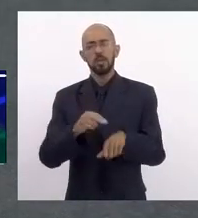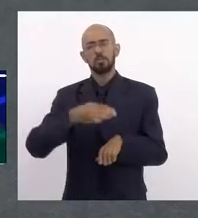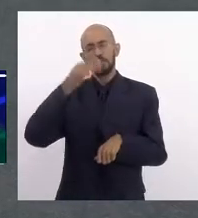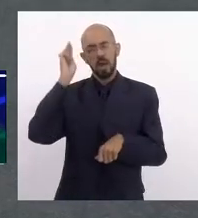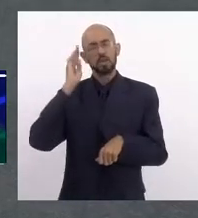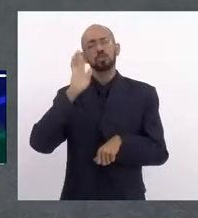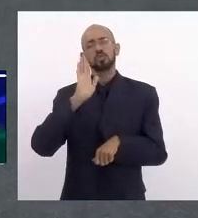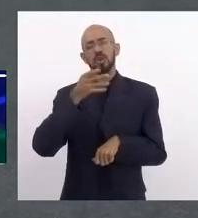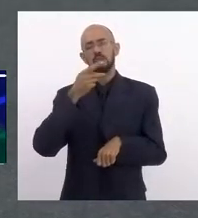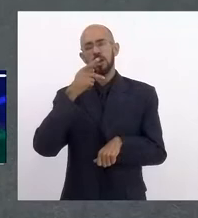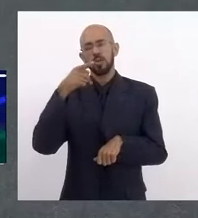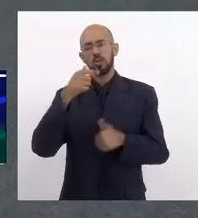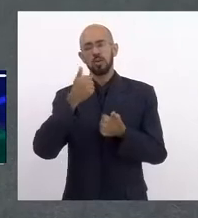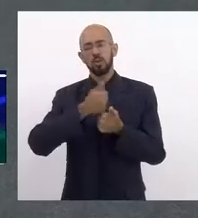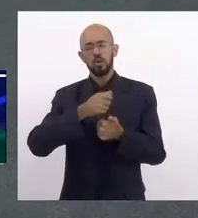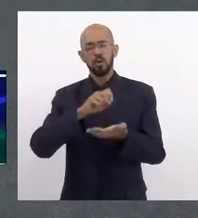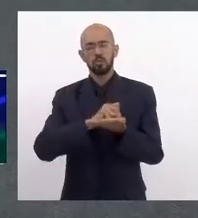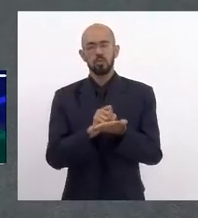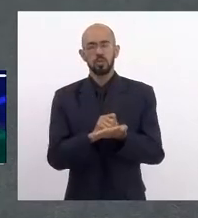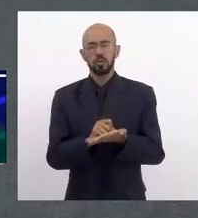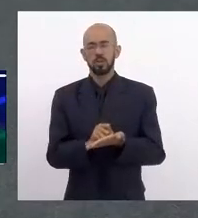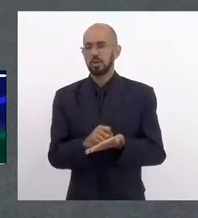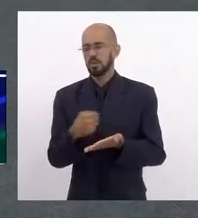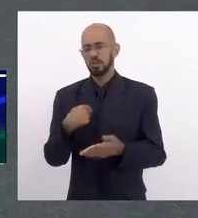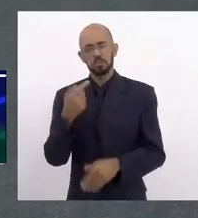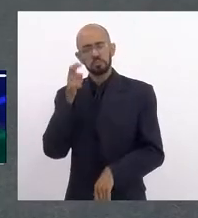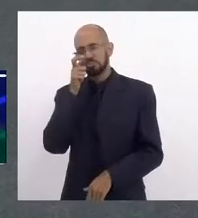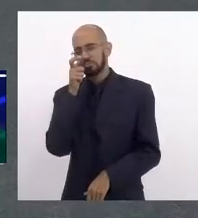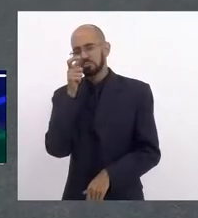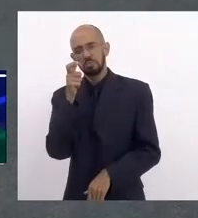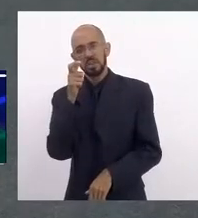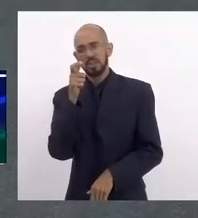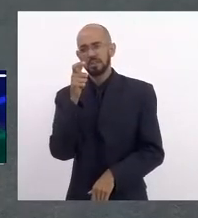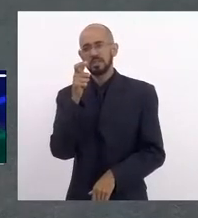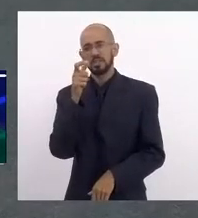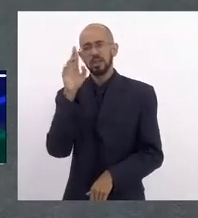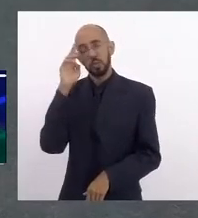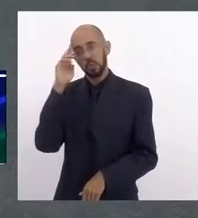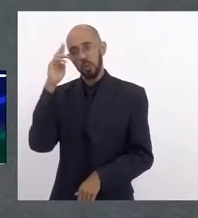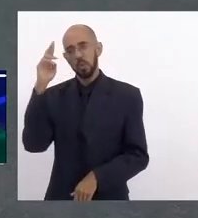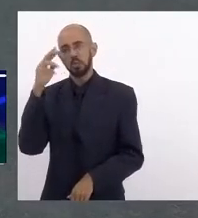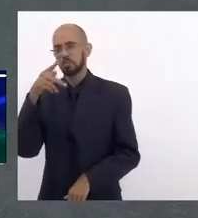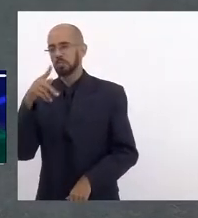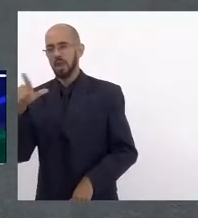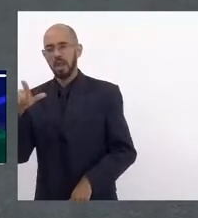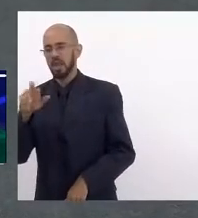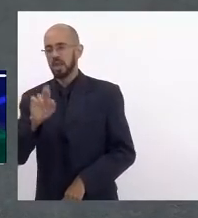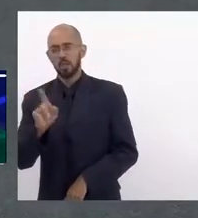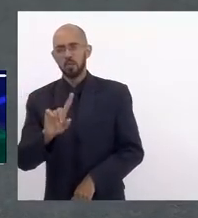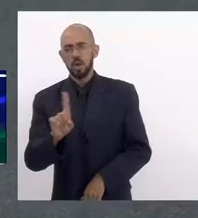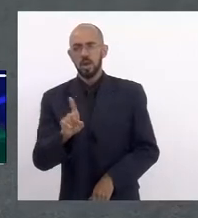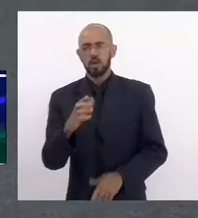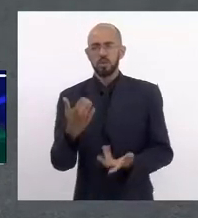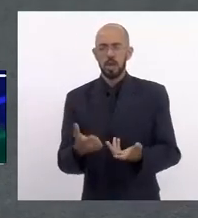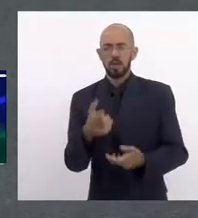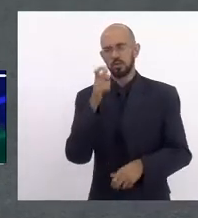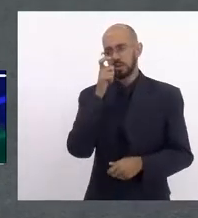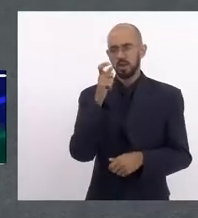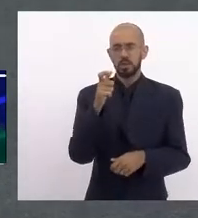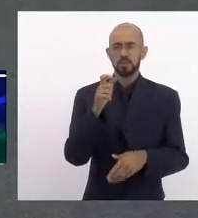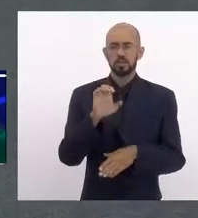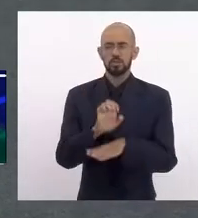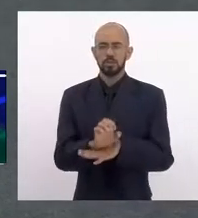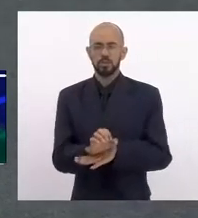mencionado aqui, a coautoria. Não tenho interesse de ser pai de ninguém, eu só quero que o nosso Estado do Rio de Janeiro